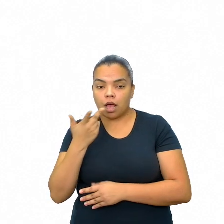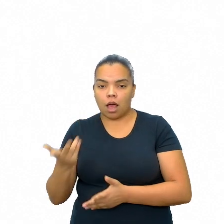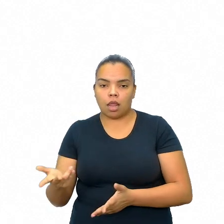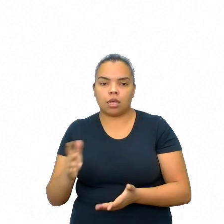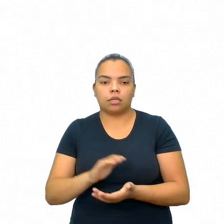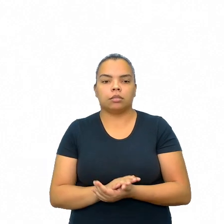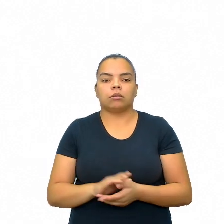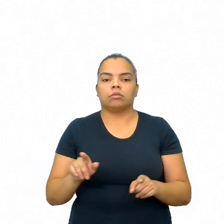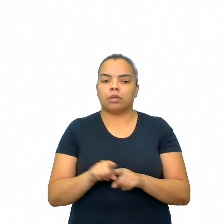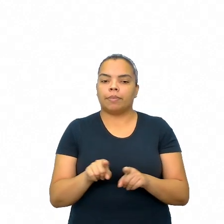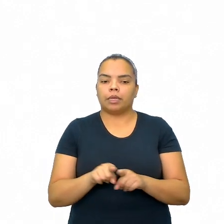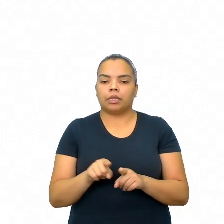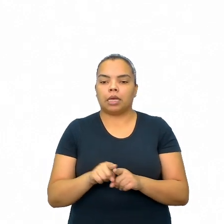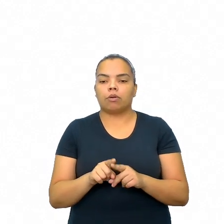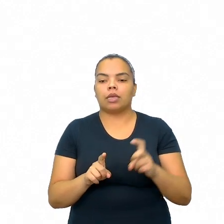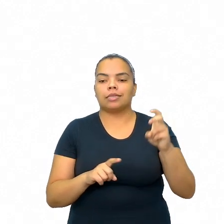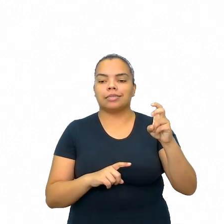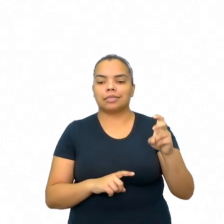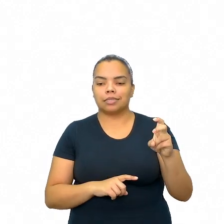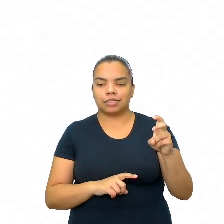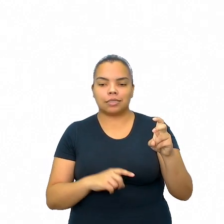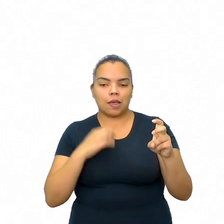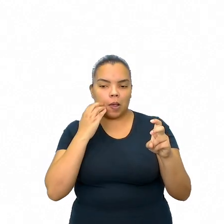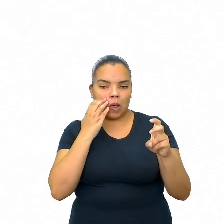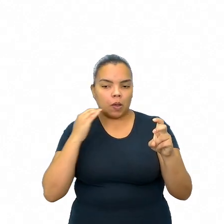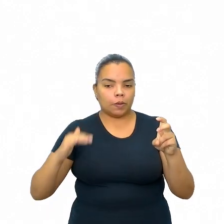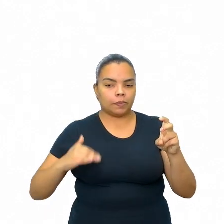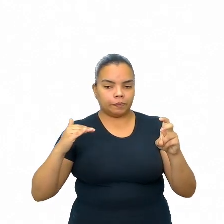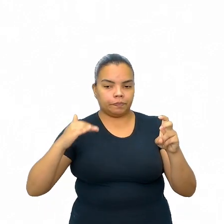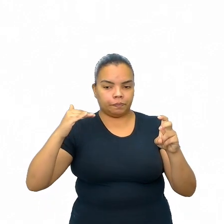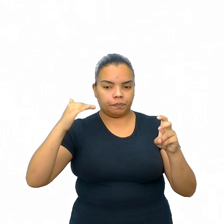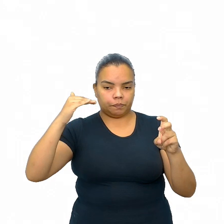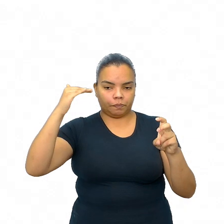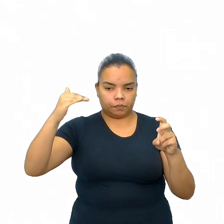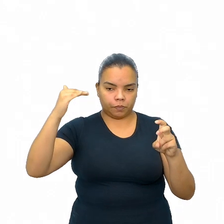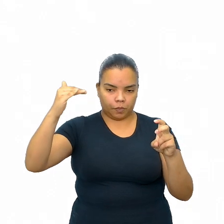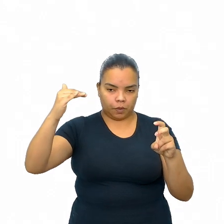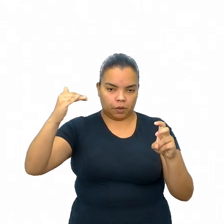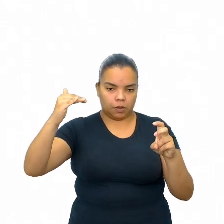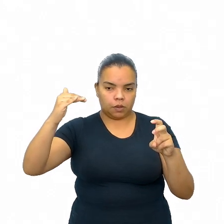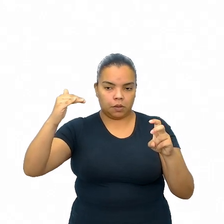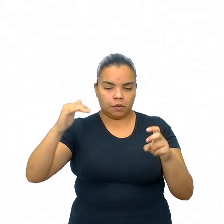Então, nós temos 5 níveis. Esses 5 níveis,